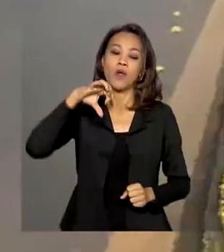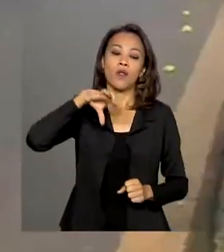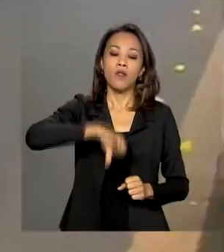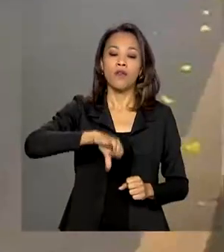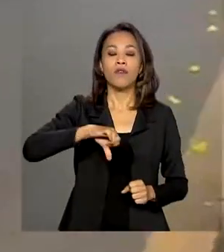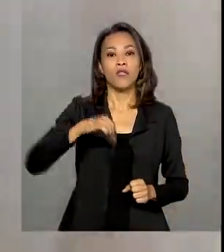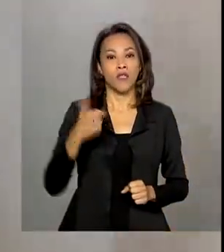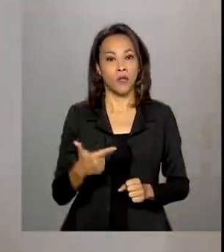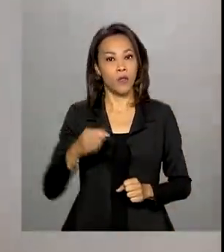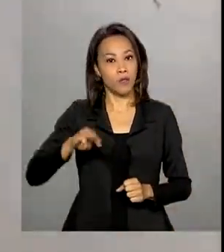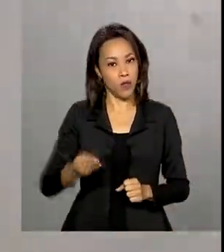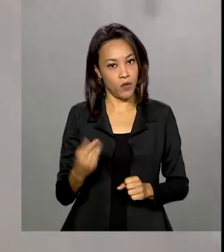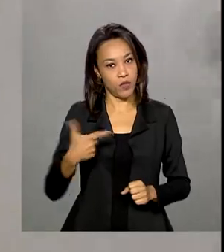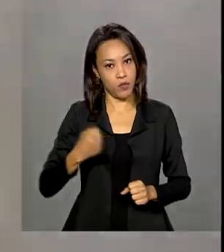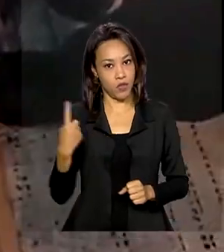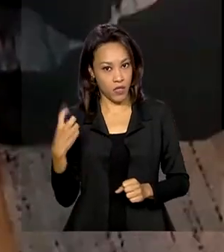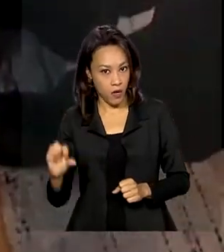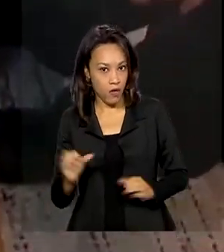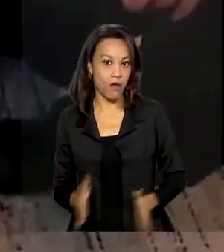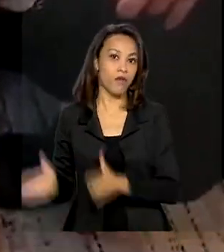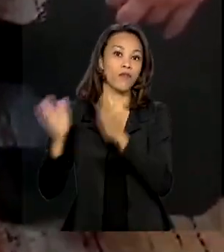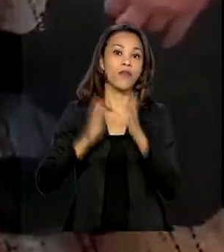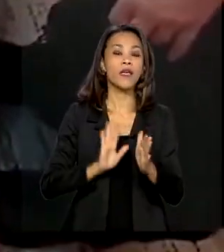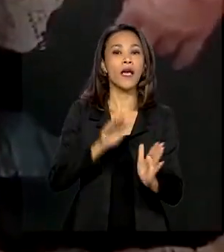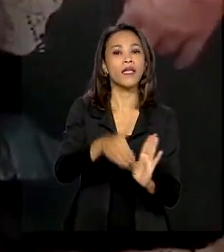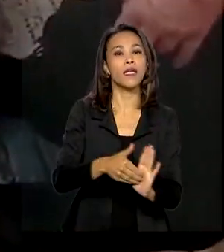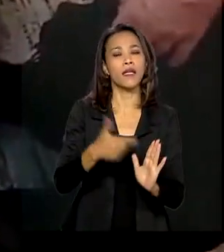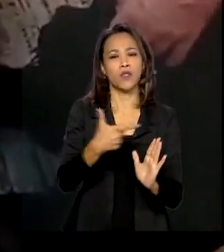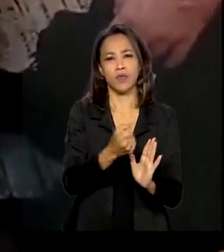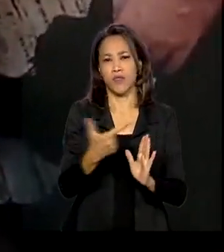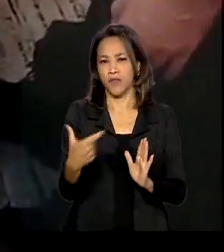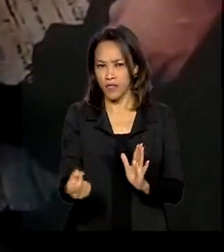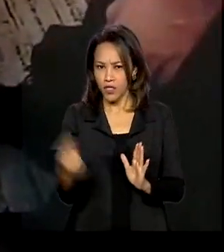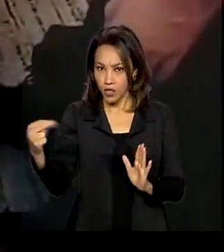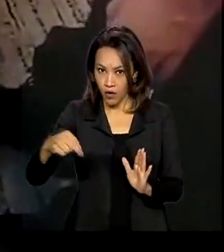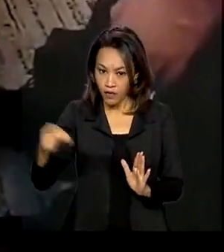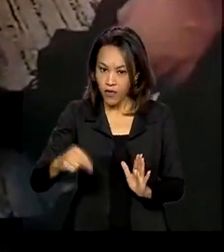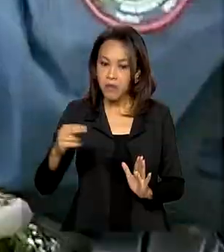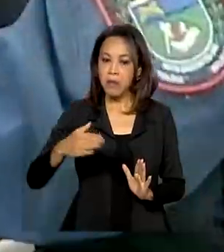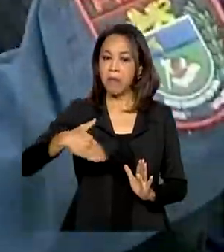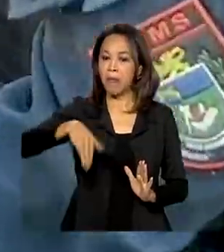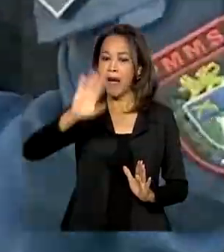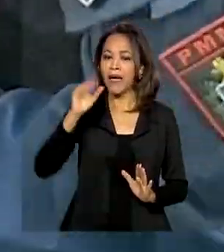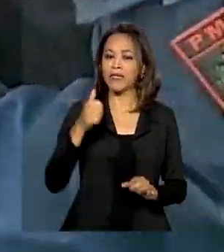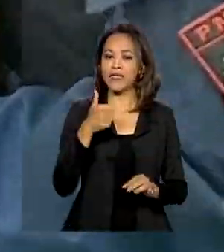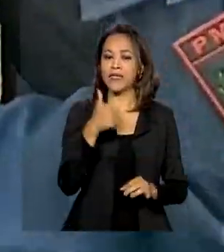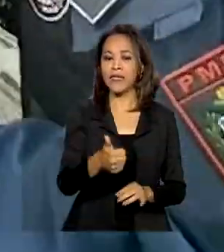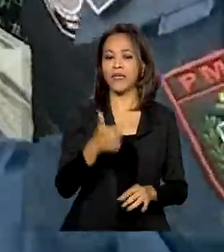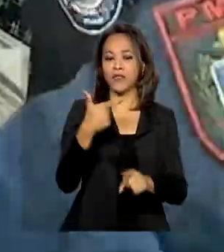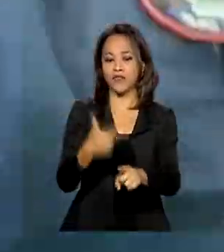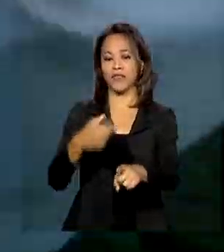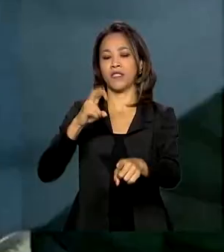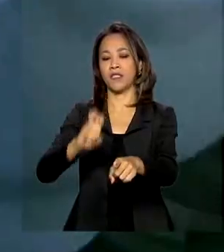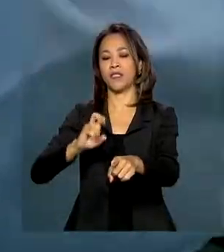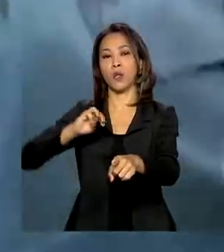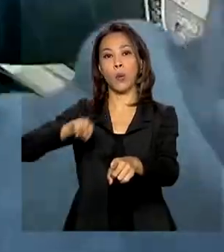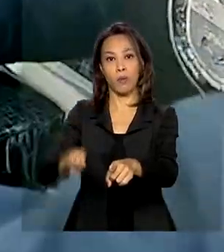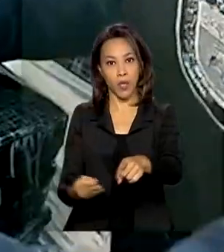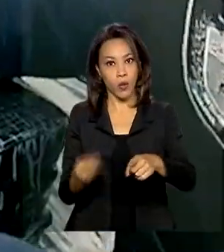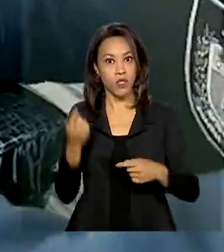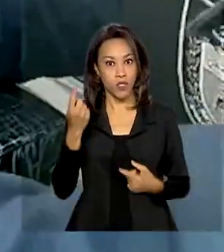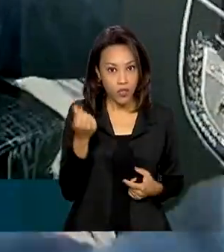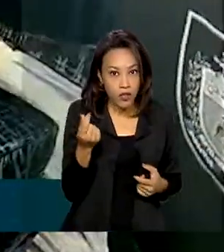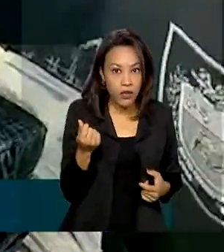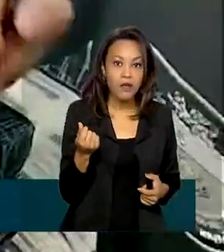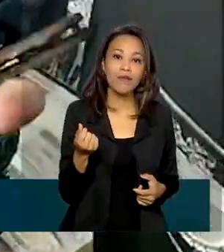2019 e até novembro de 2020 já são mais de 125 milhões. Dinheiro